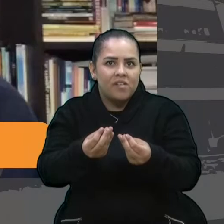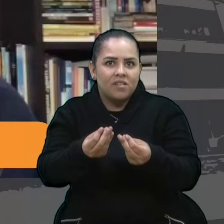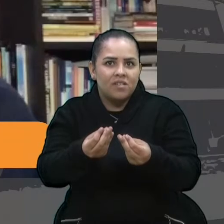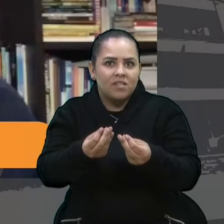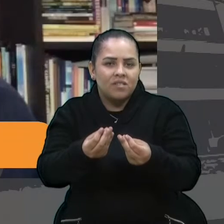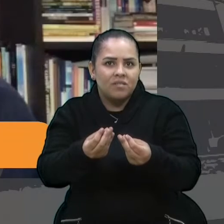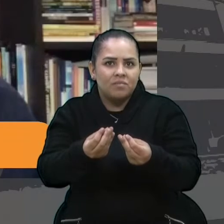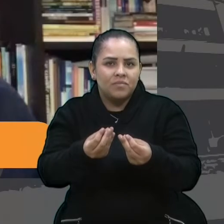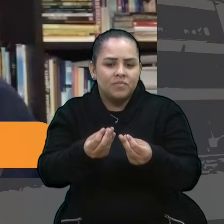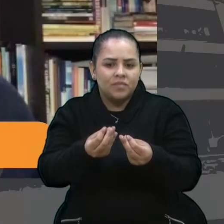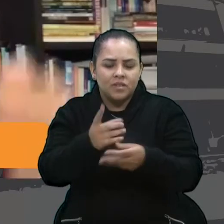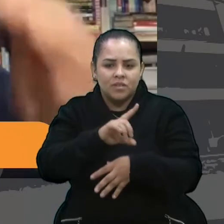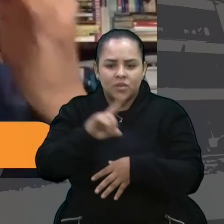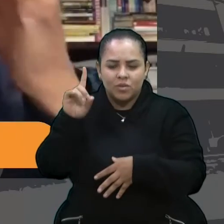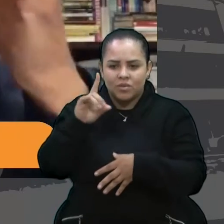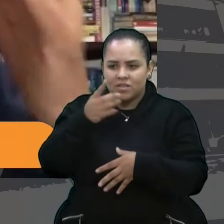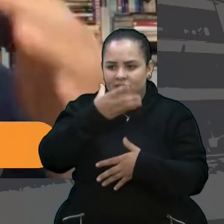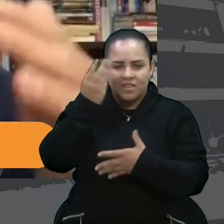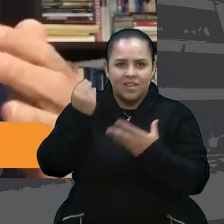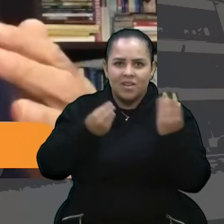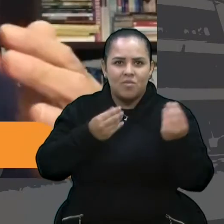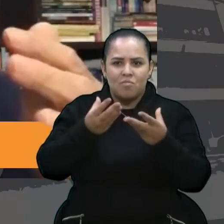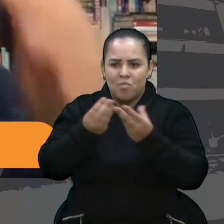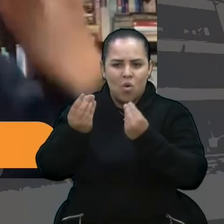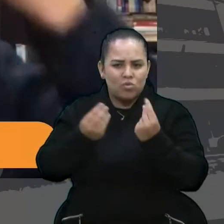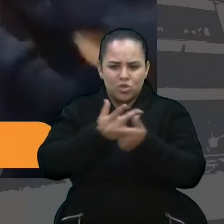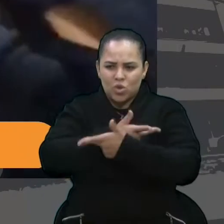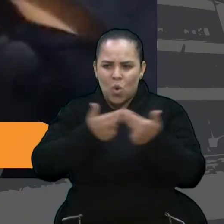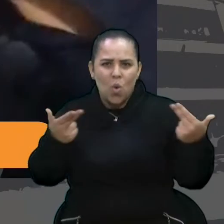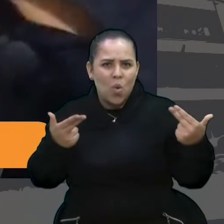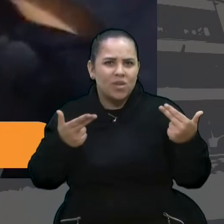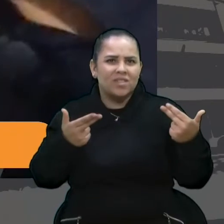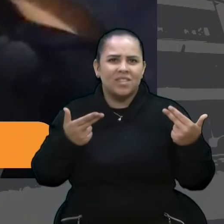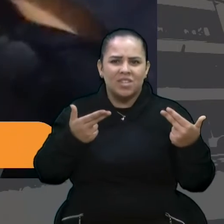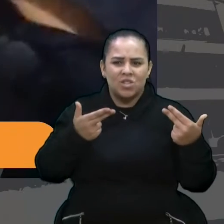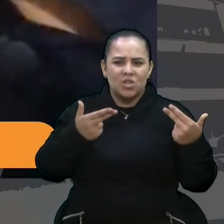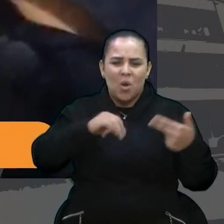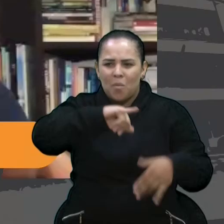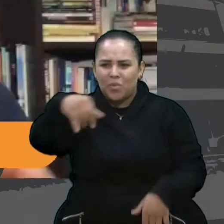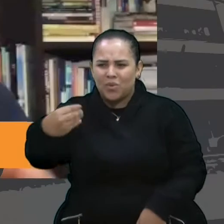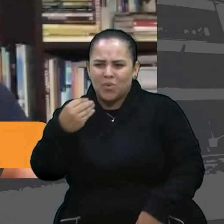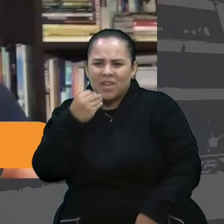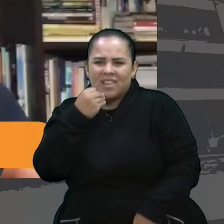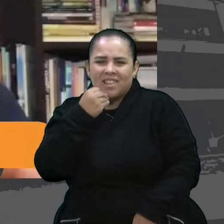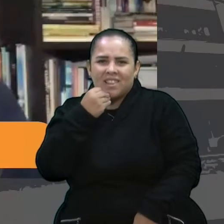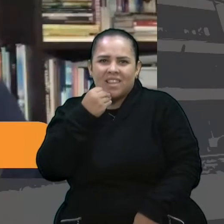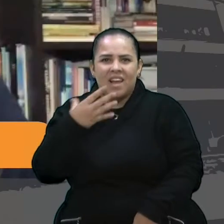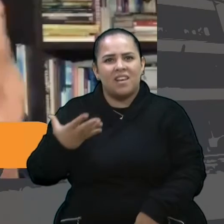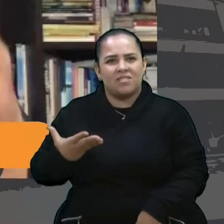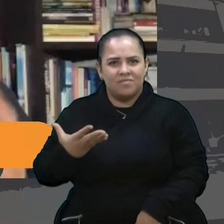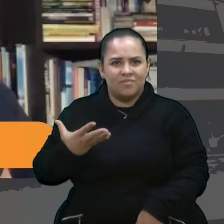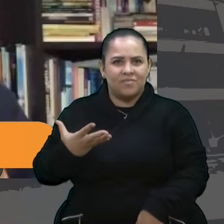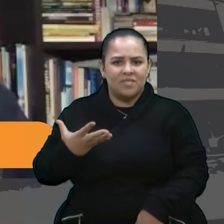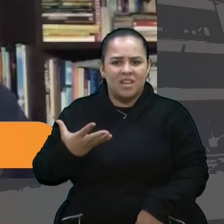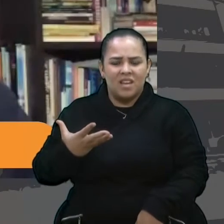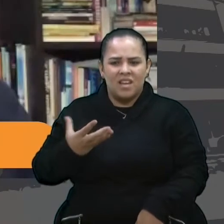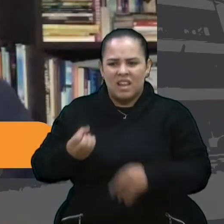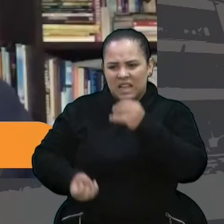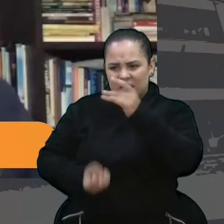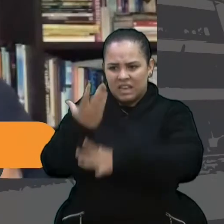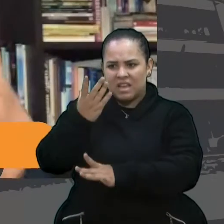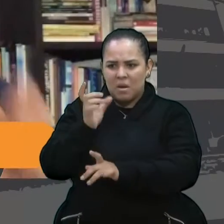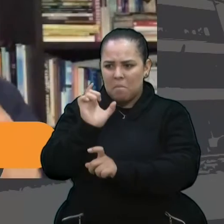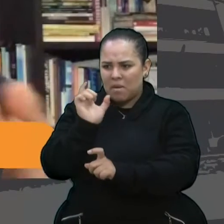meu Deus do céu, tem umas coisas assim, oportunizar cruzes. Então, inventam essas coisas.